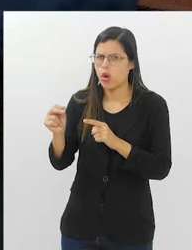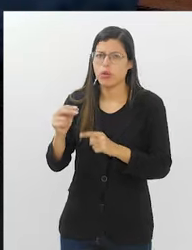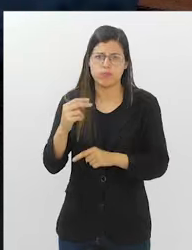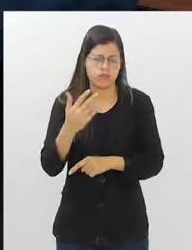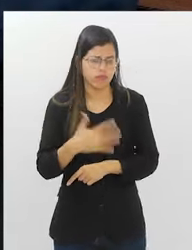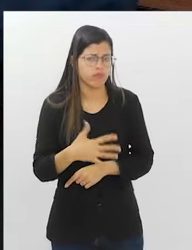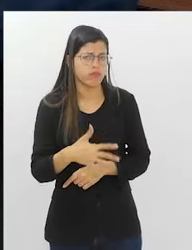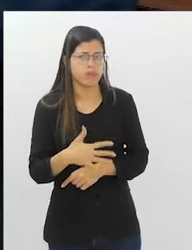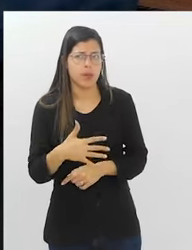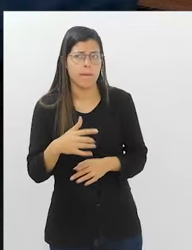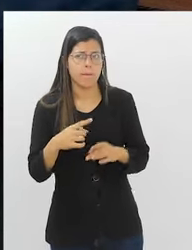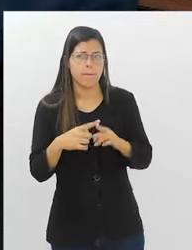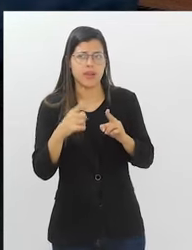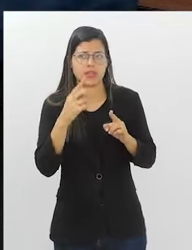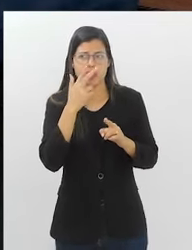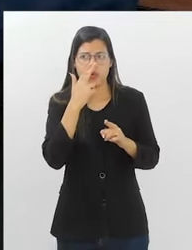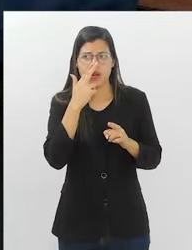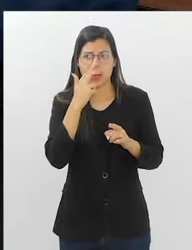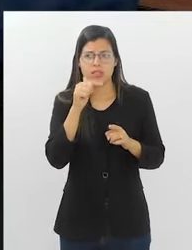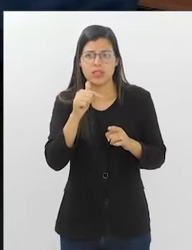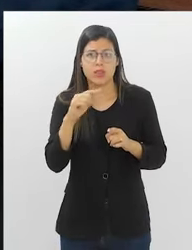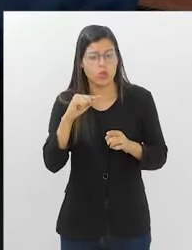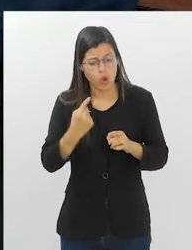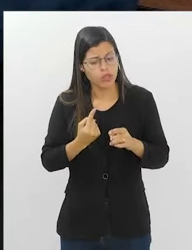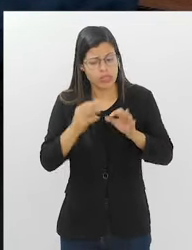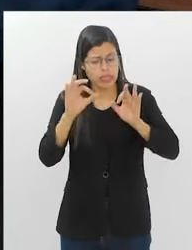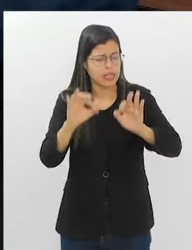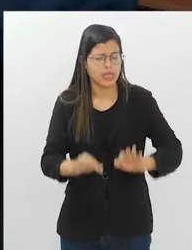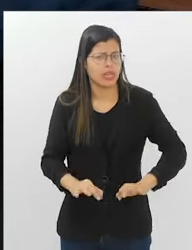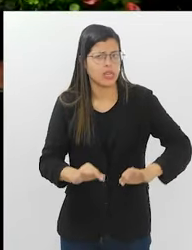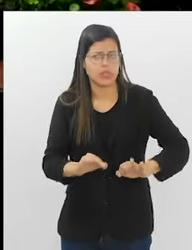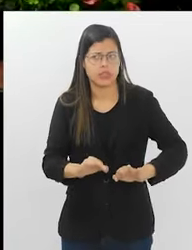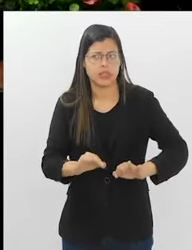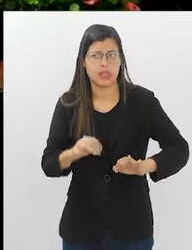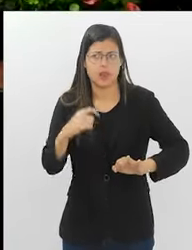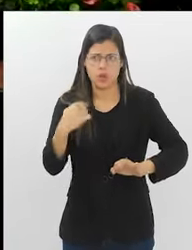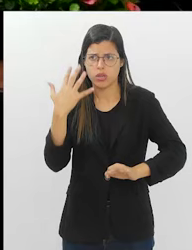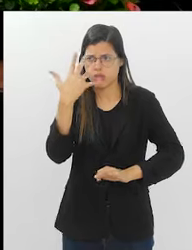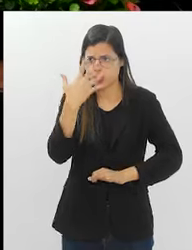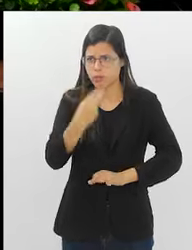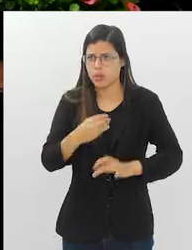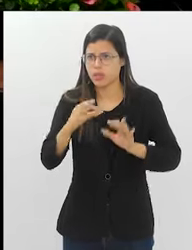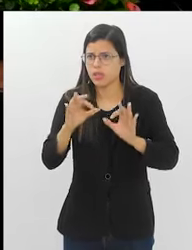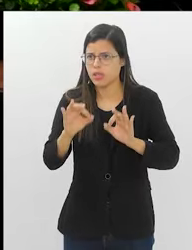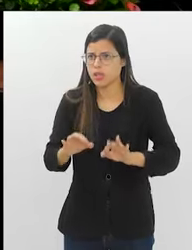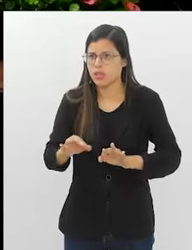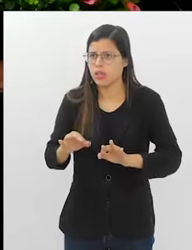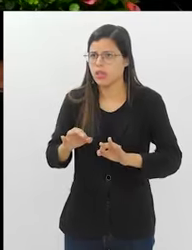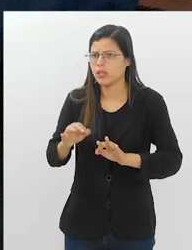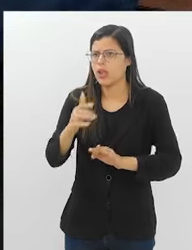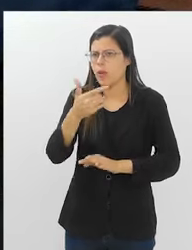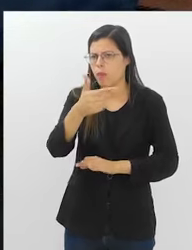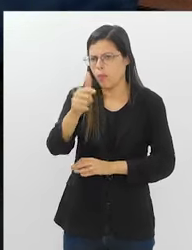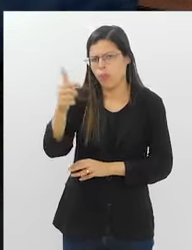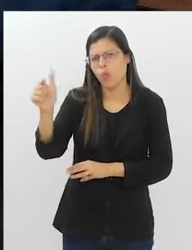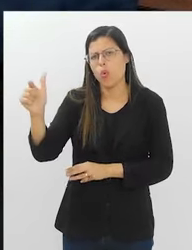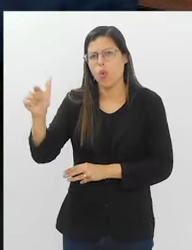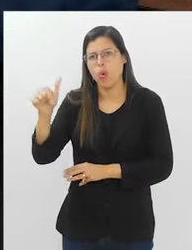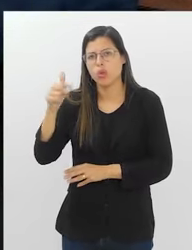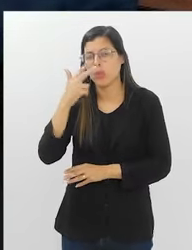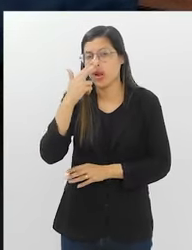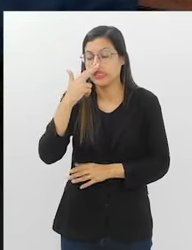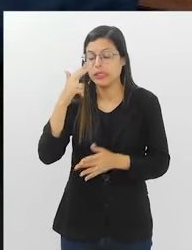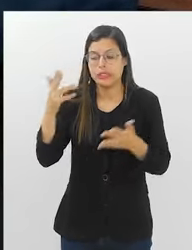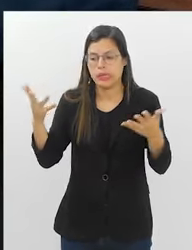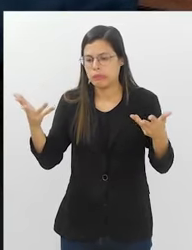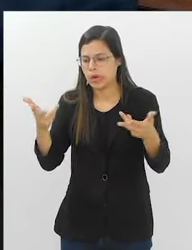nós, sai do campo que eu te falei, da maravilha, porque nós temos certeza. Nós, espíritos, temos certeza. Não, eu estou falando para os outros. Ah, para os outros, entra no